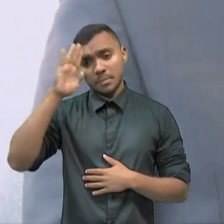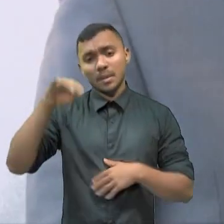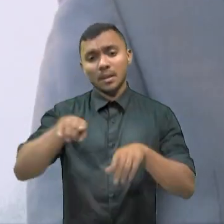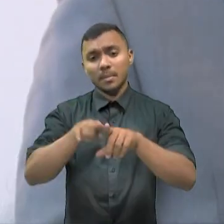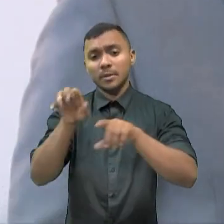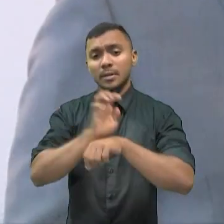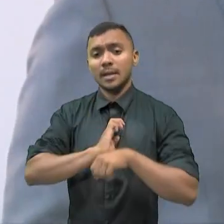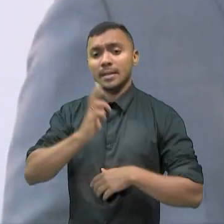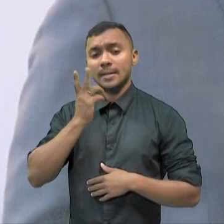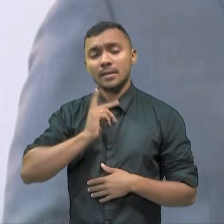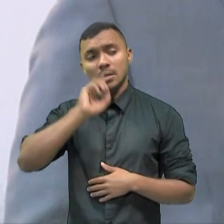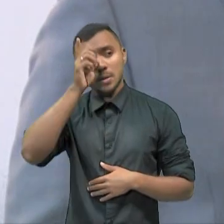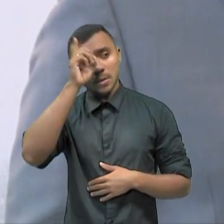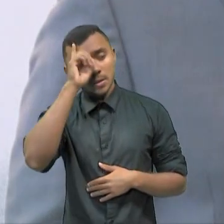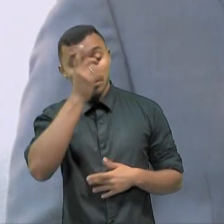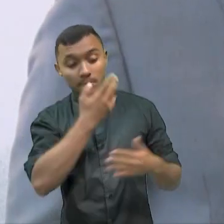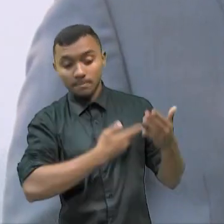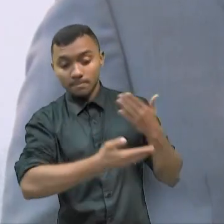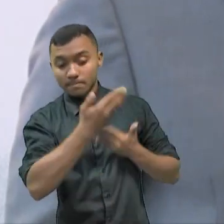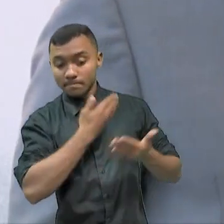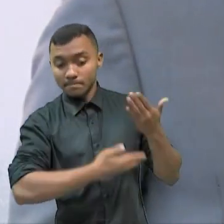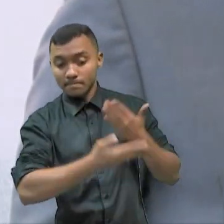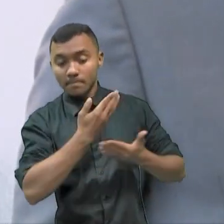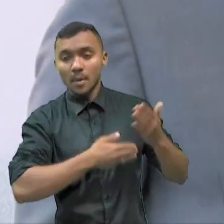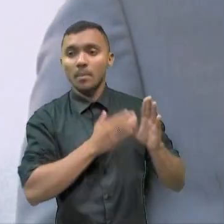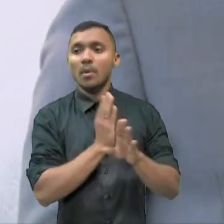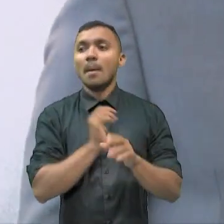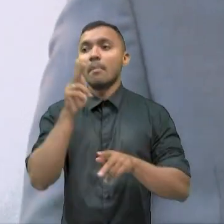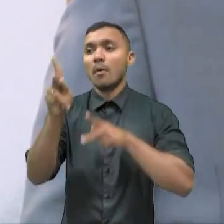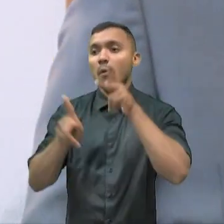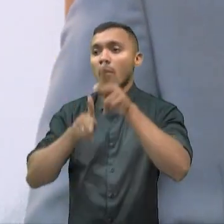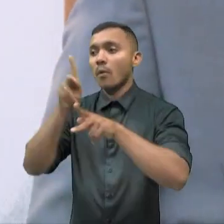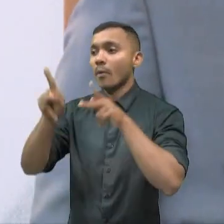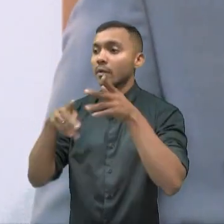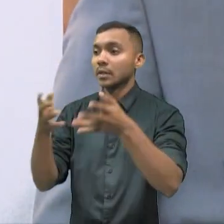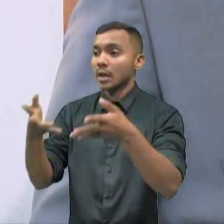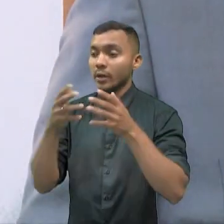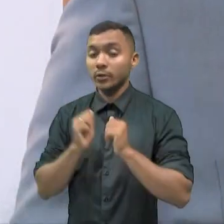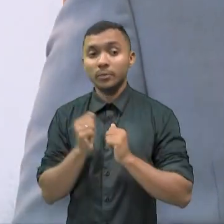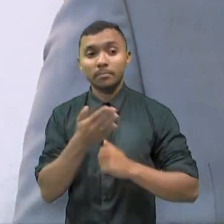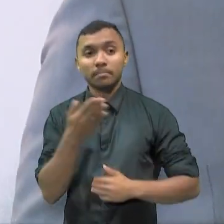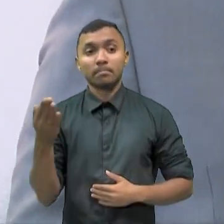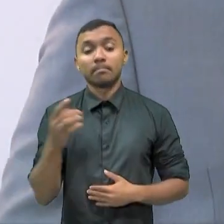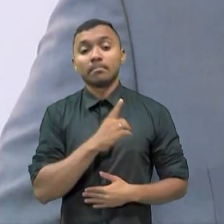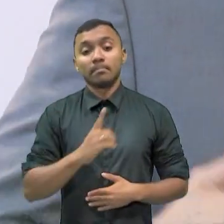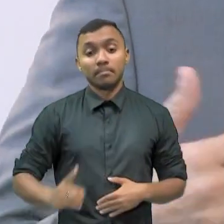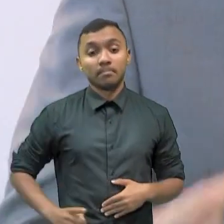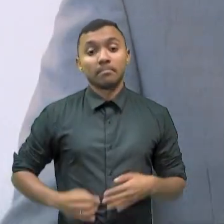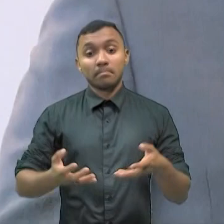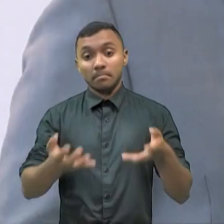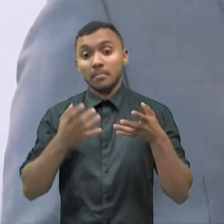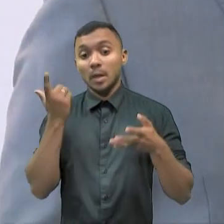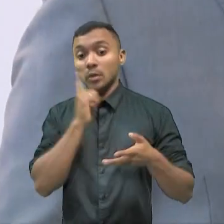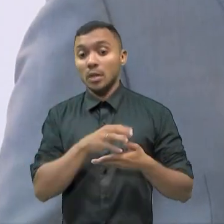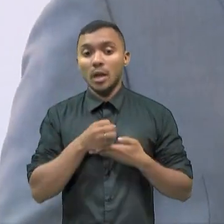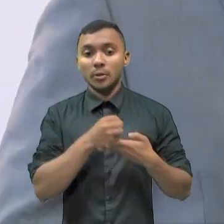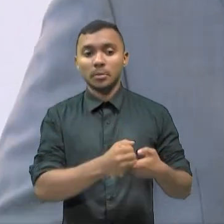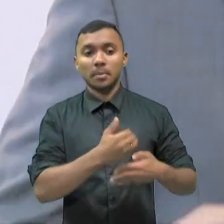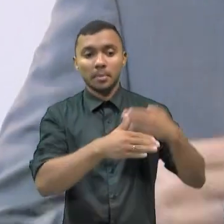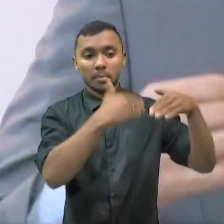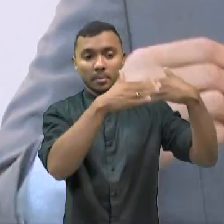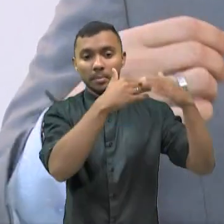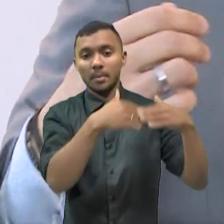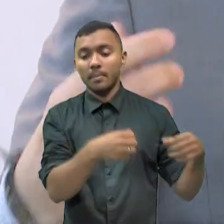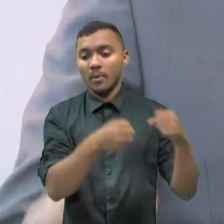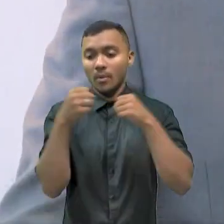nosso dia a dia, que a população espera tanto dos deputados estaduais, a gente possa fortalecer o Poder Legislativo, que a gente